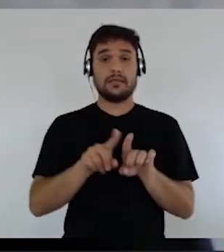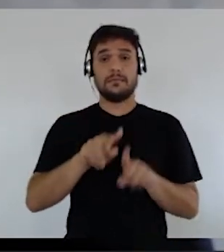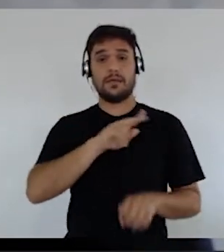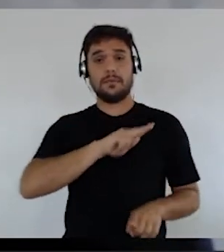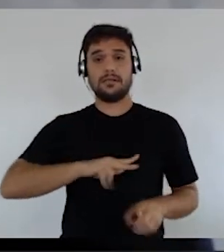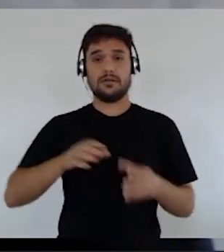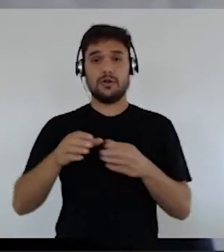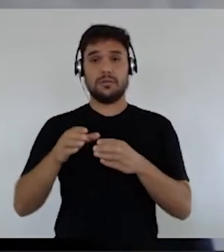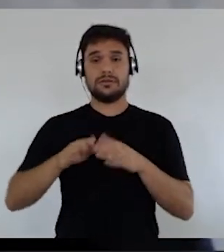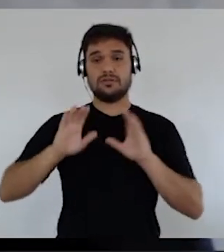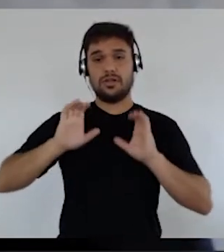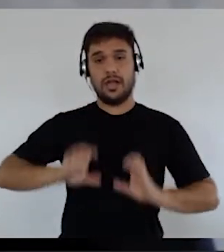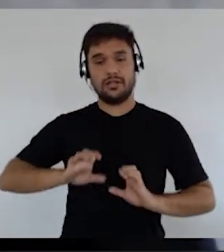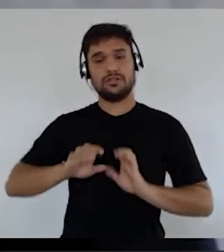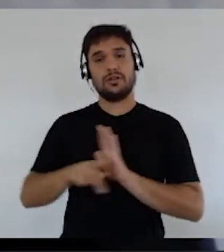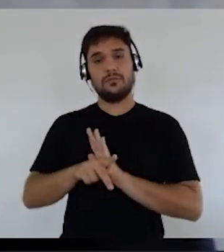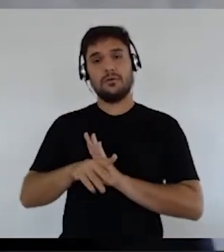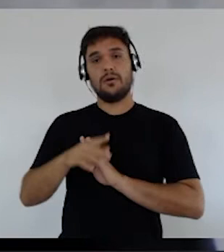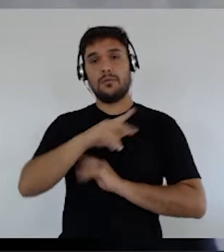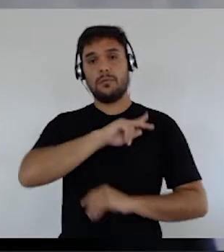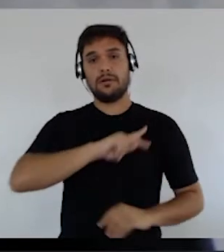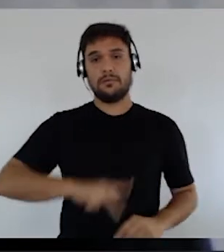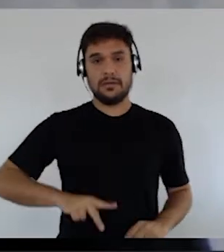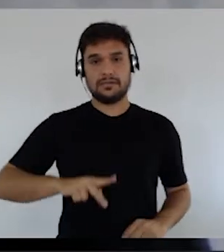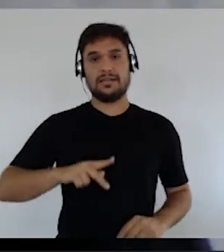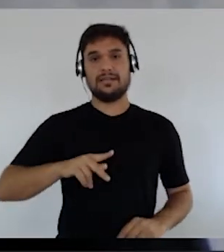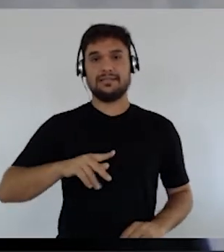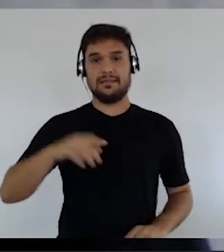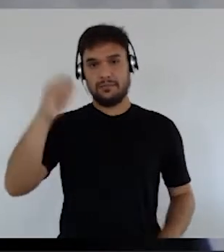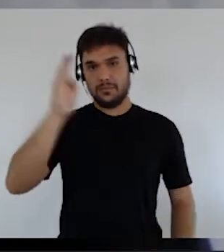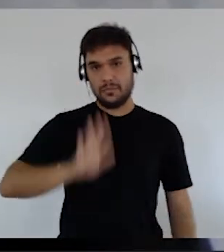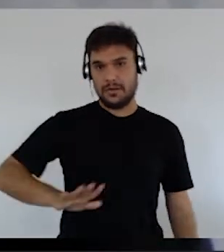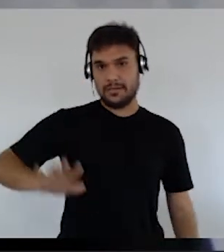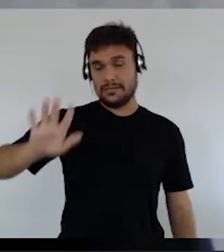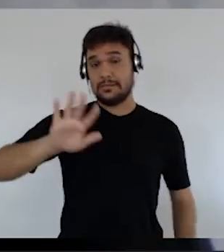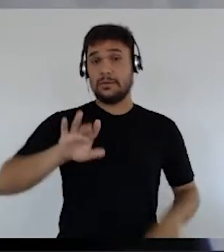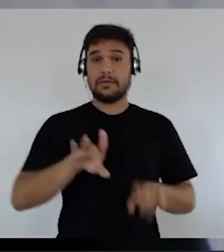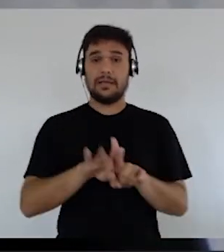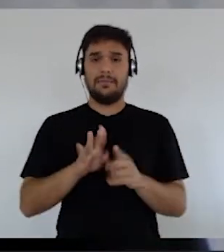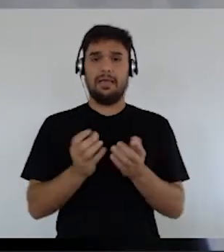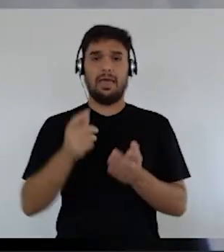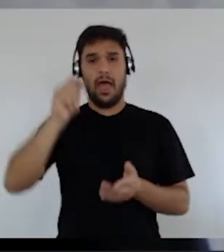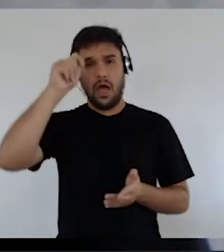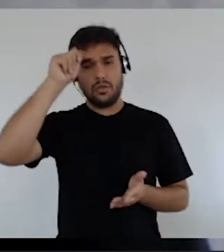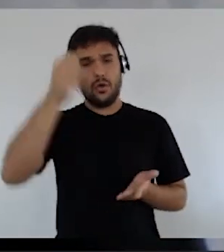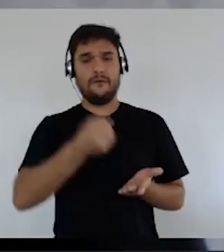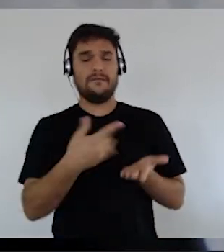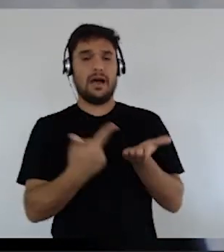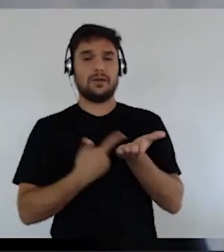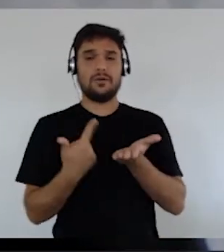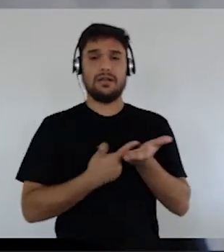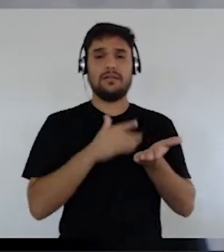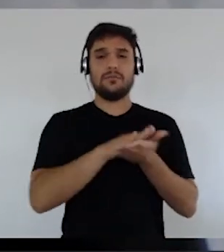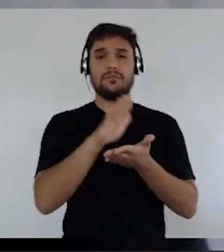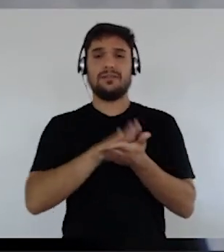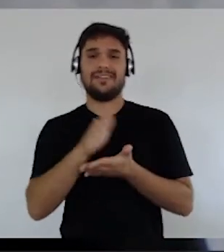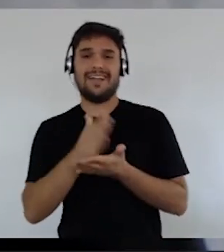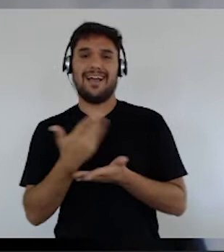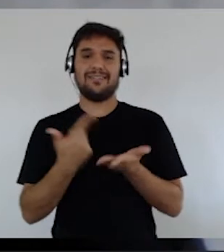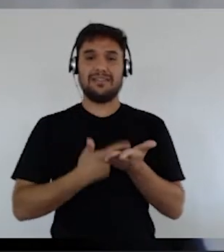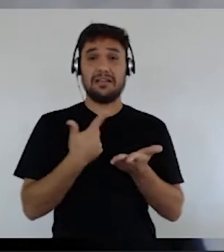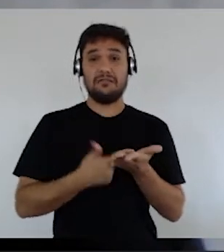da Comissão de Ética Pública da Presidência da República. Autor de diversos livros e inúmeros estudos publicados em revistas e